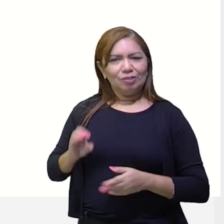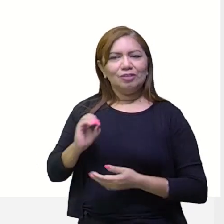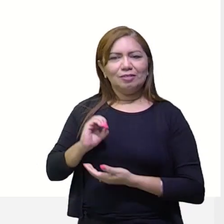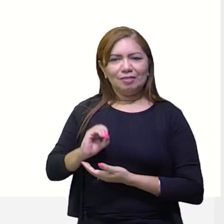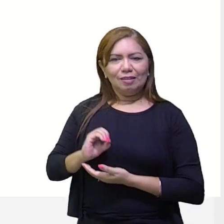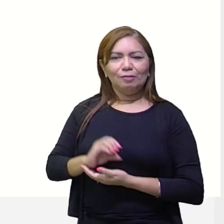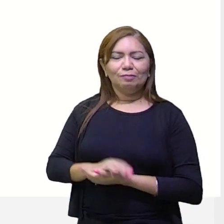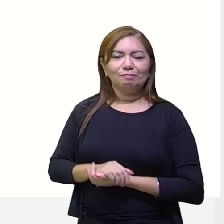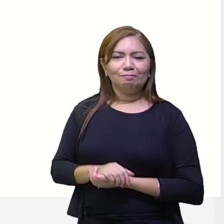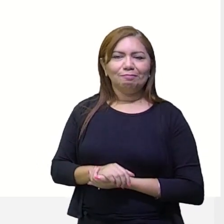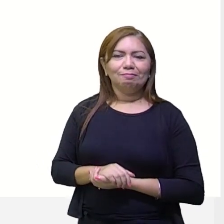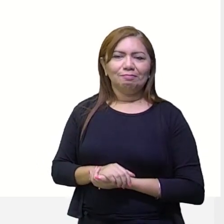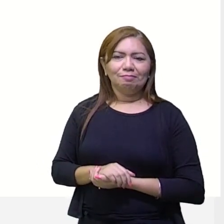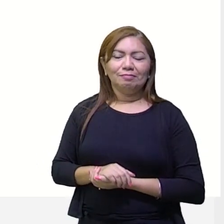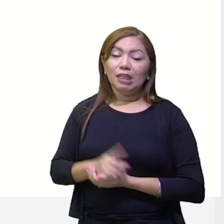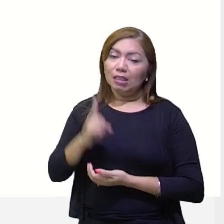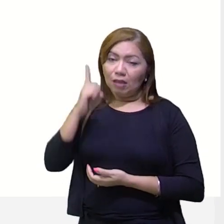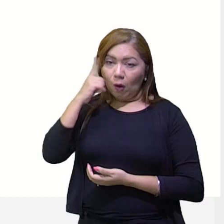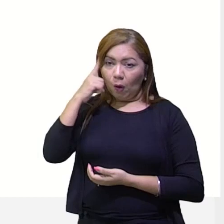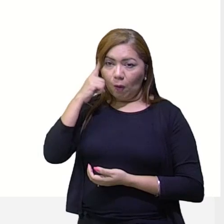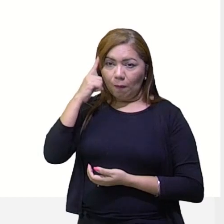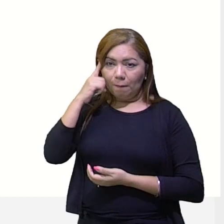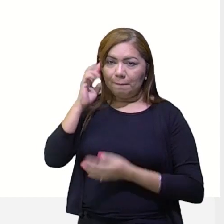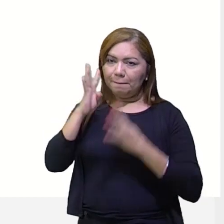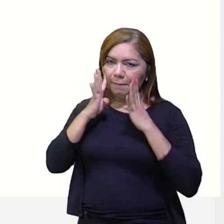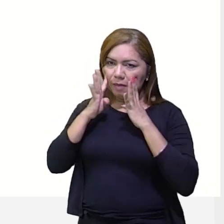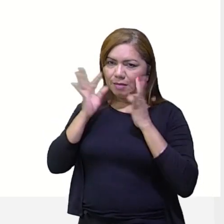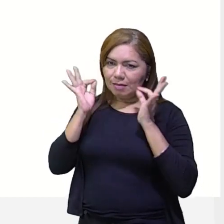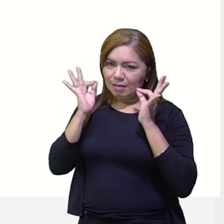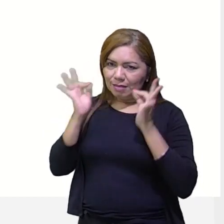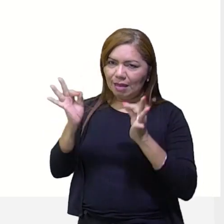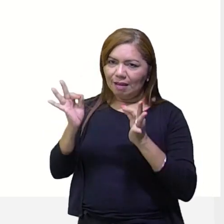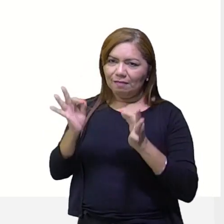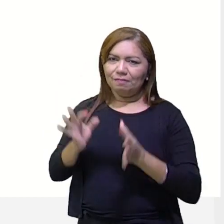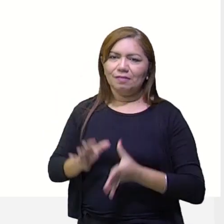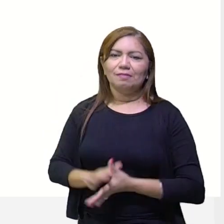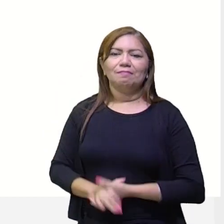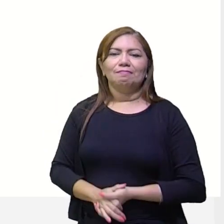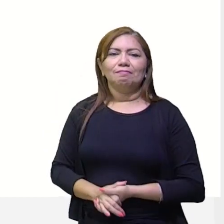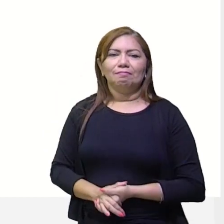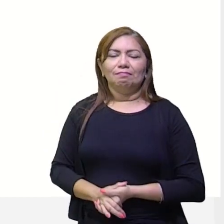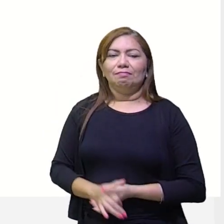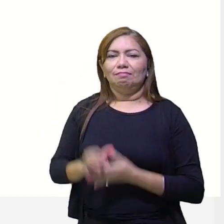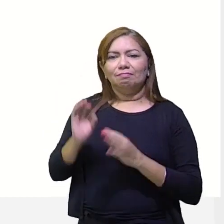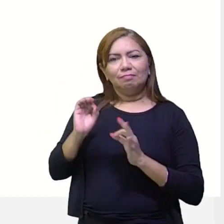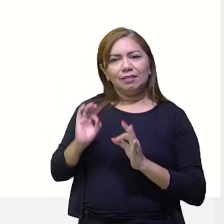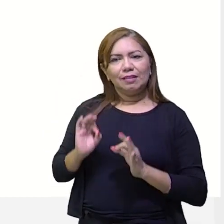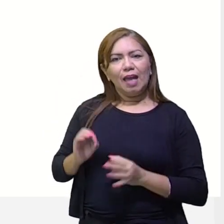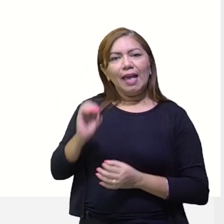ok? Então, grave isso. Divisão exata, o resto dela é